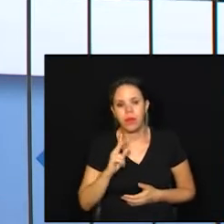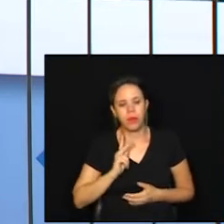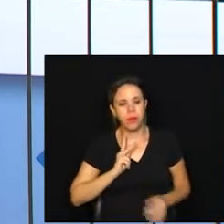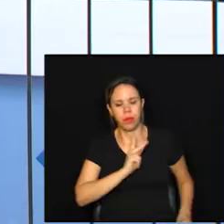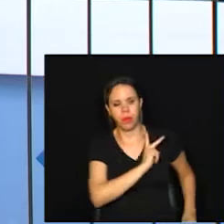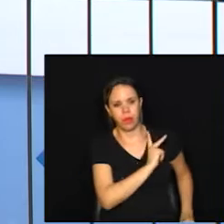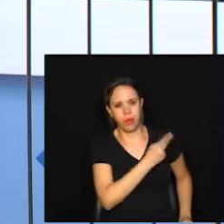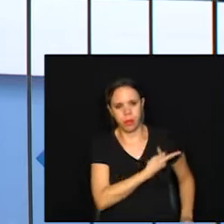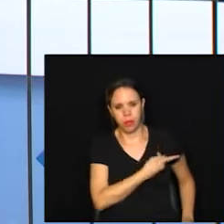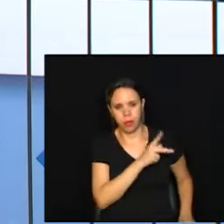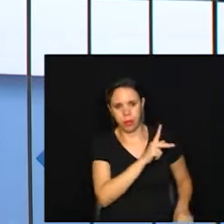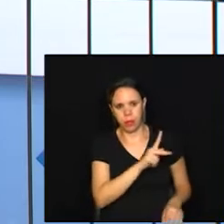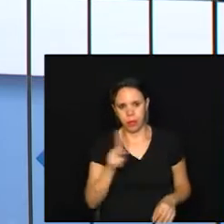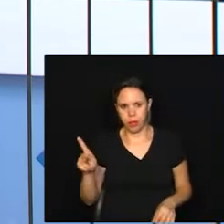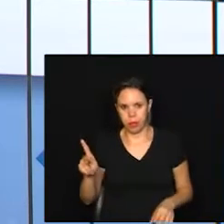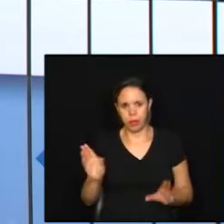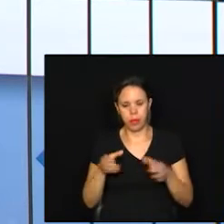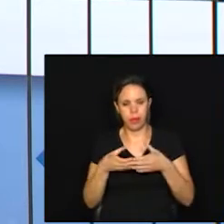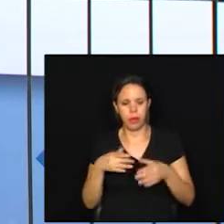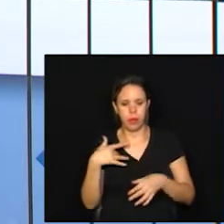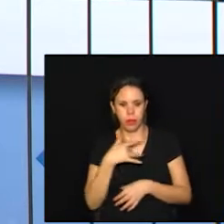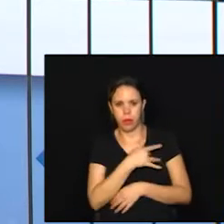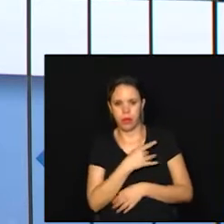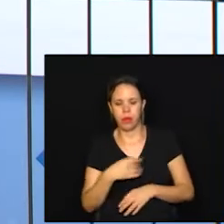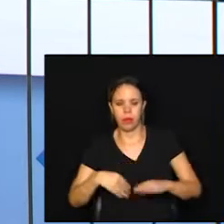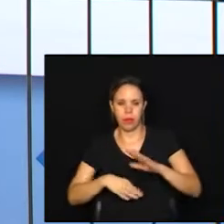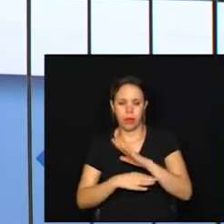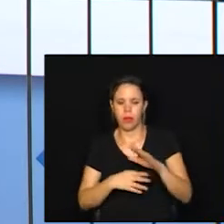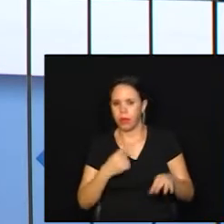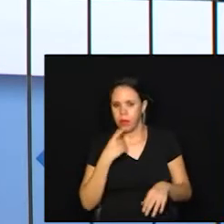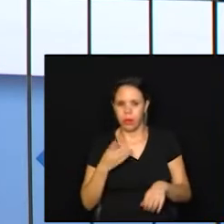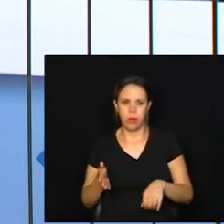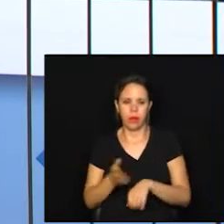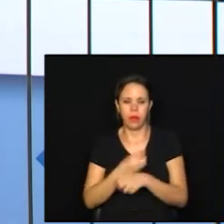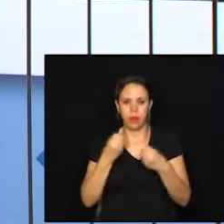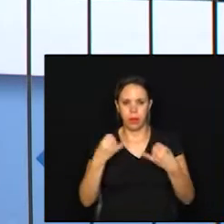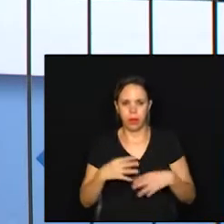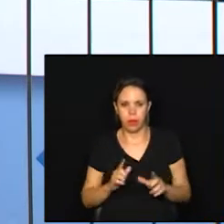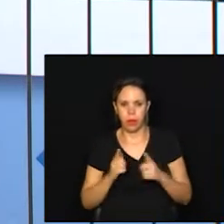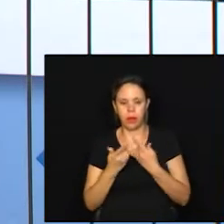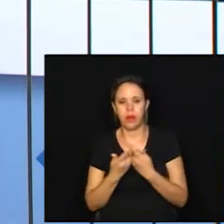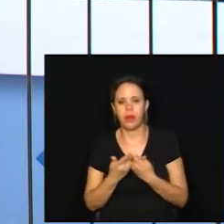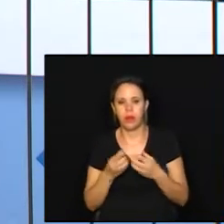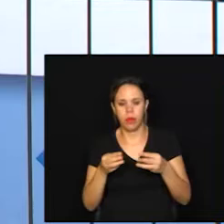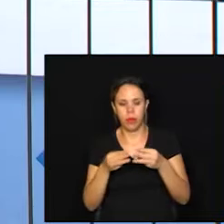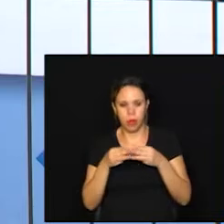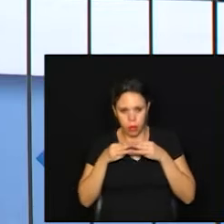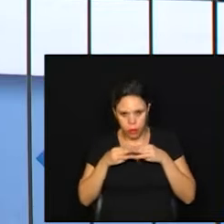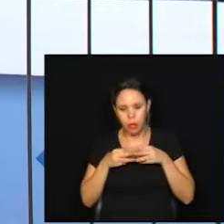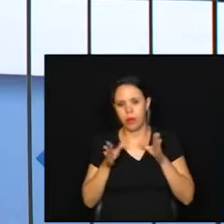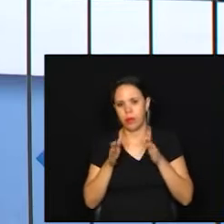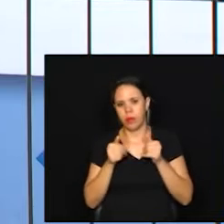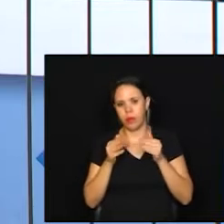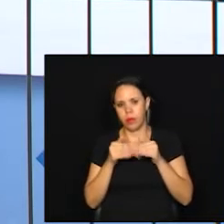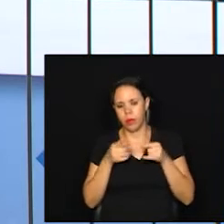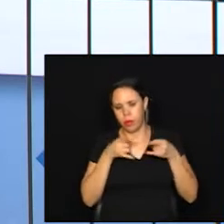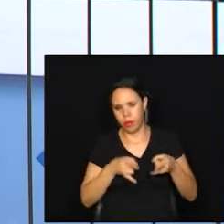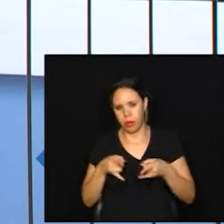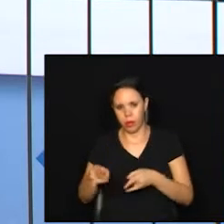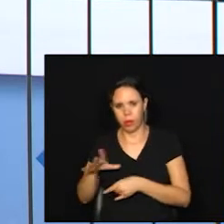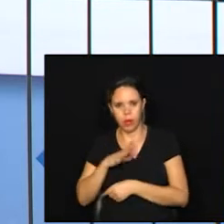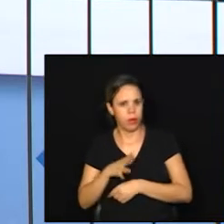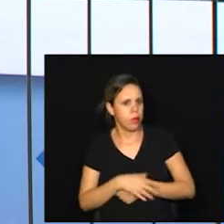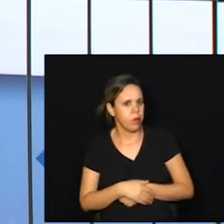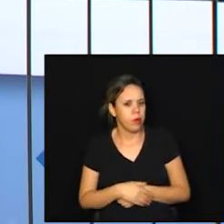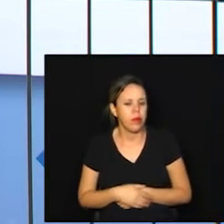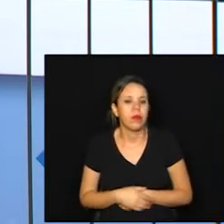o presidente da Comissão de Saúde da Câmara de Campinas, adiantou que o grupo fará uma moção para pedir mais leitos aqui na